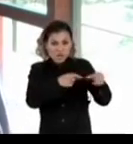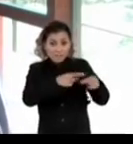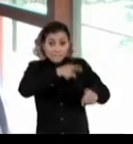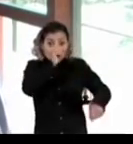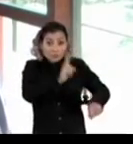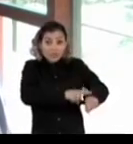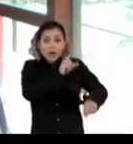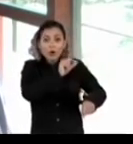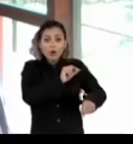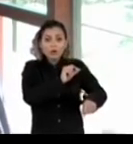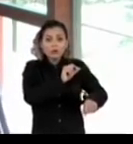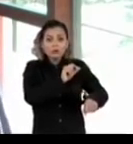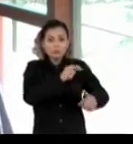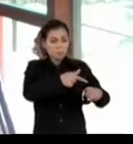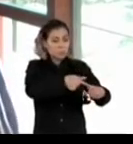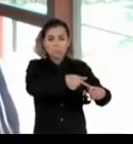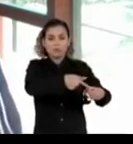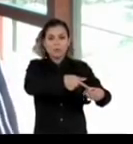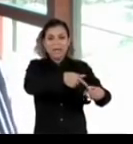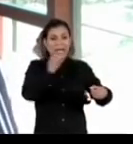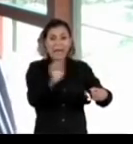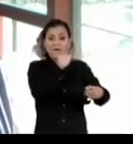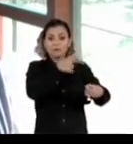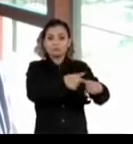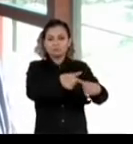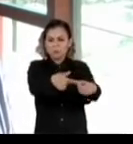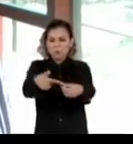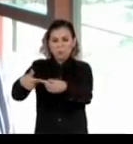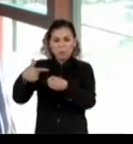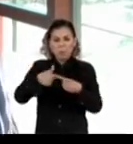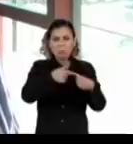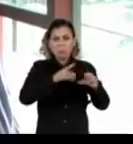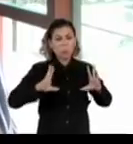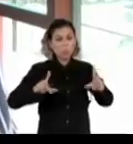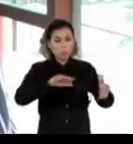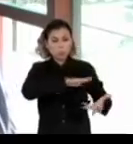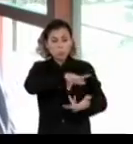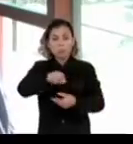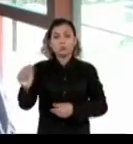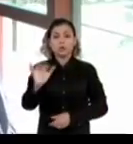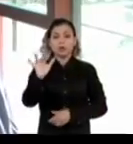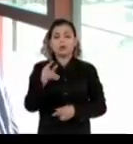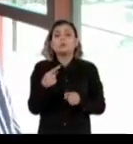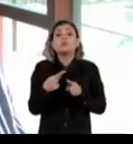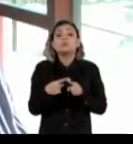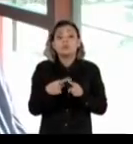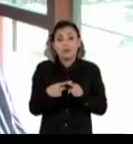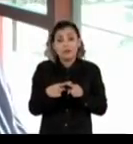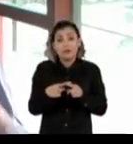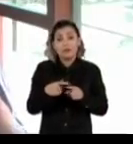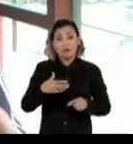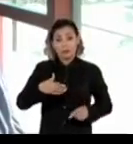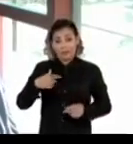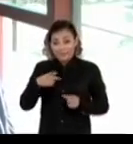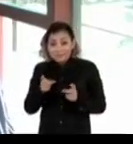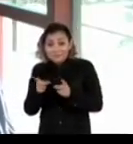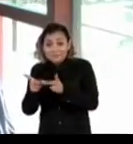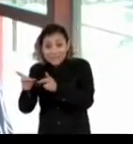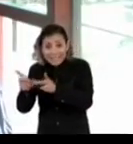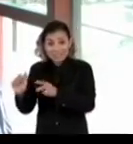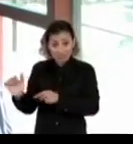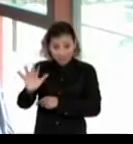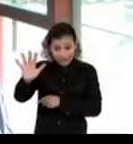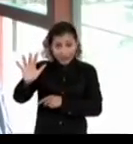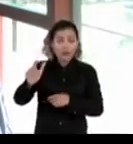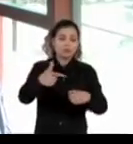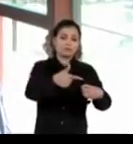imediatamente passaram isso para as bombas de gasolina após o petróleo refinado. Por que isso? Porque os preços falam, eles